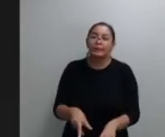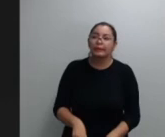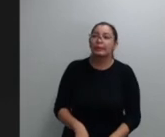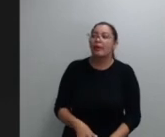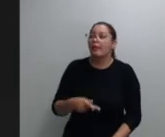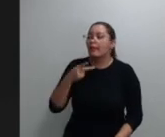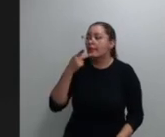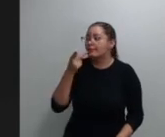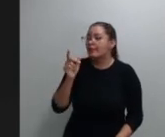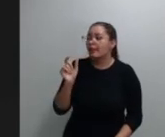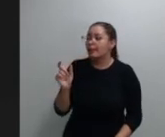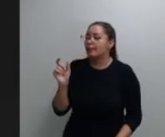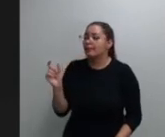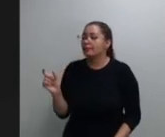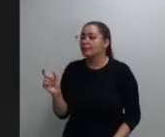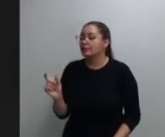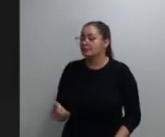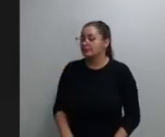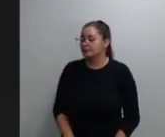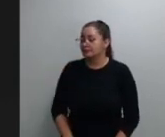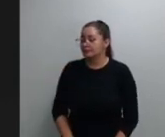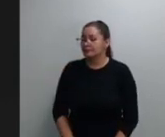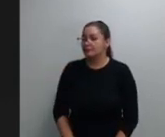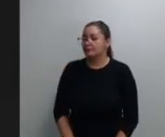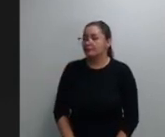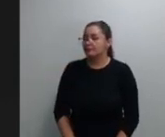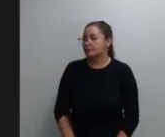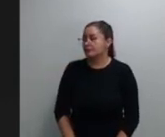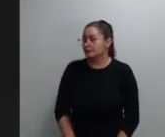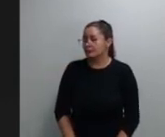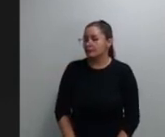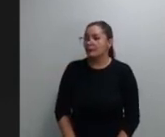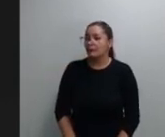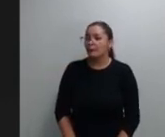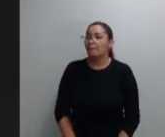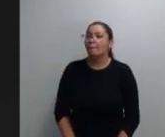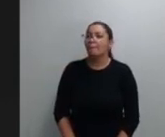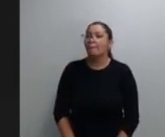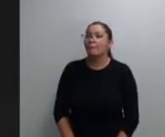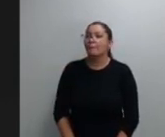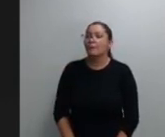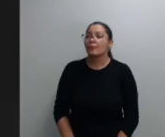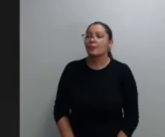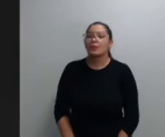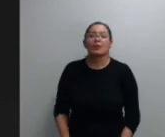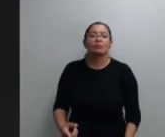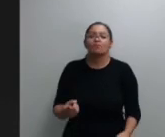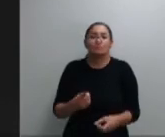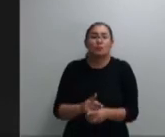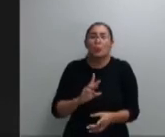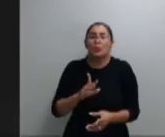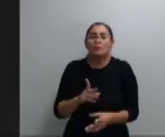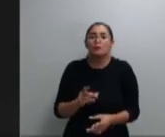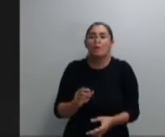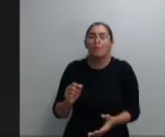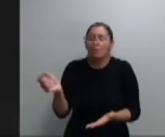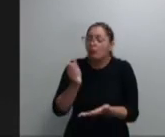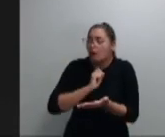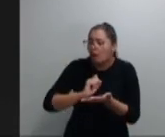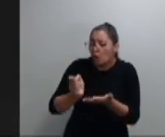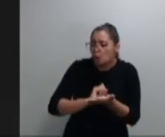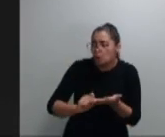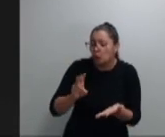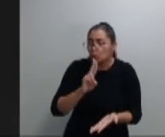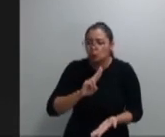que vossa excelência mencionou com merecida ênfase e não estou encontrando eu até anotei os nomes